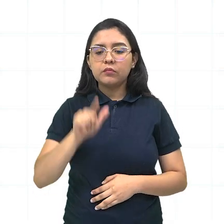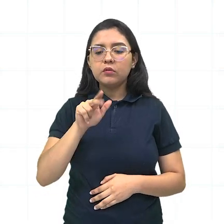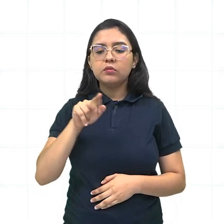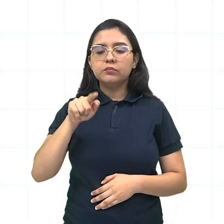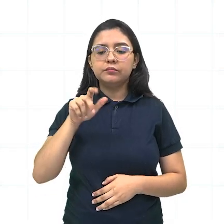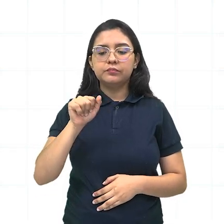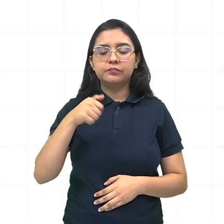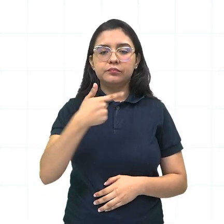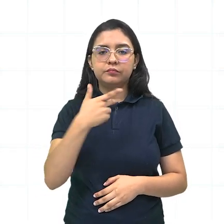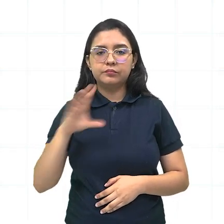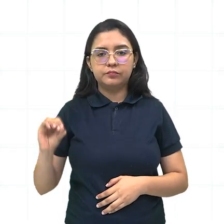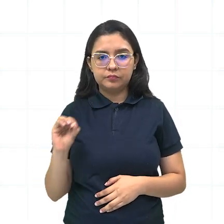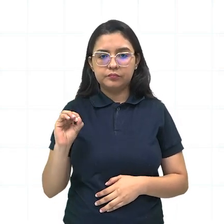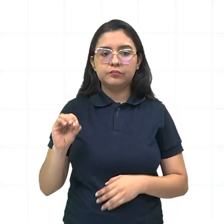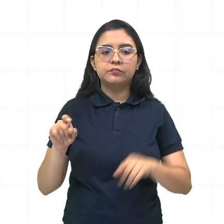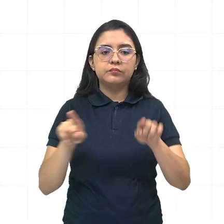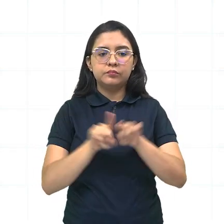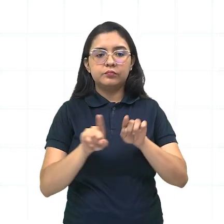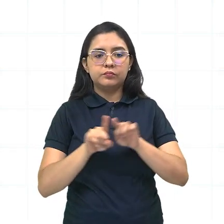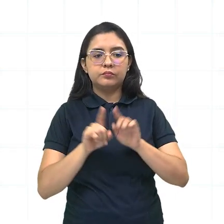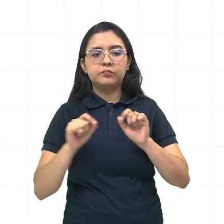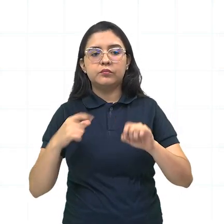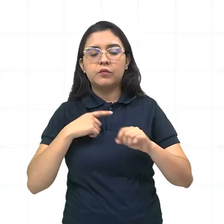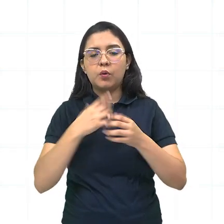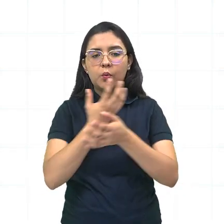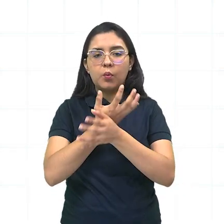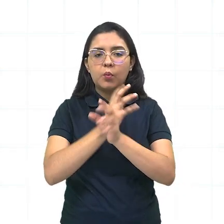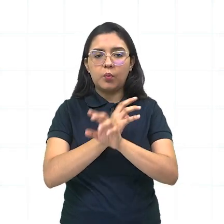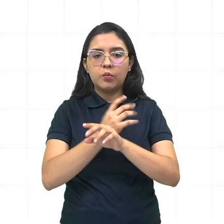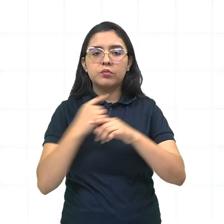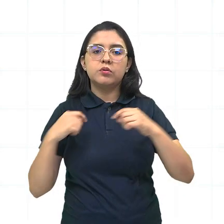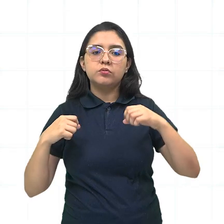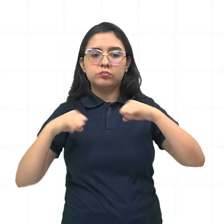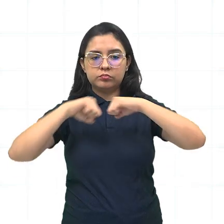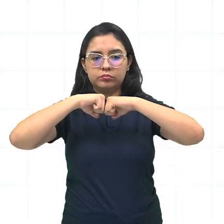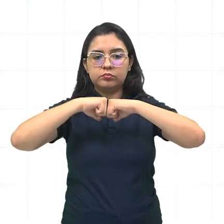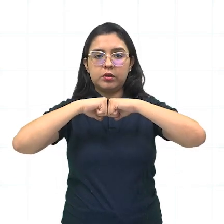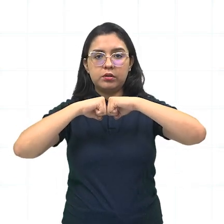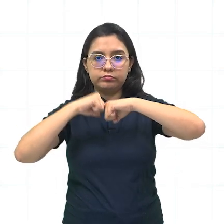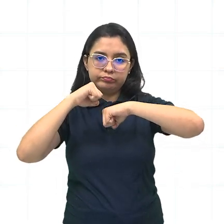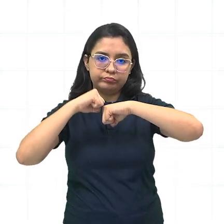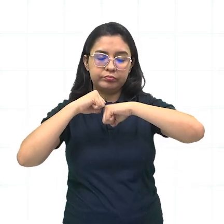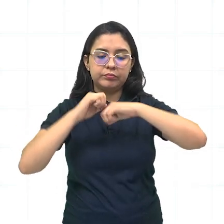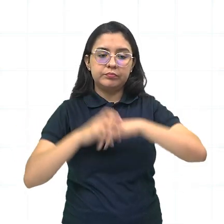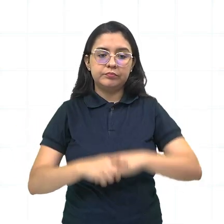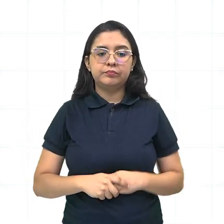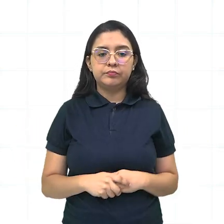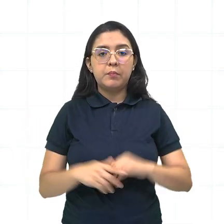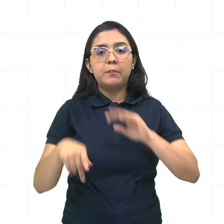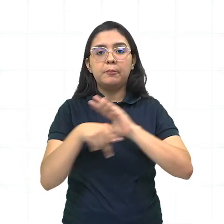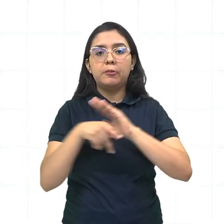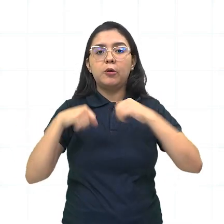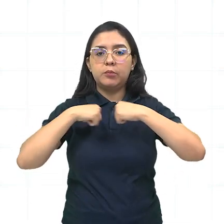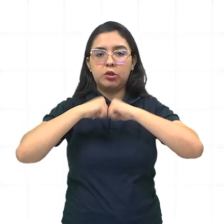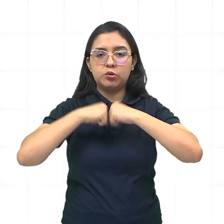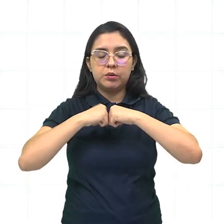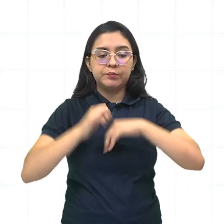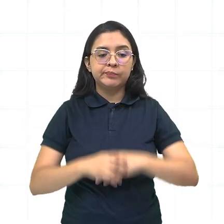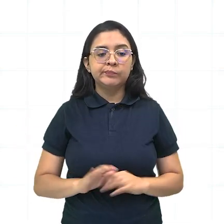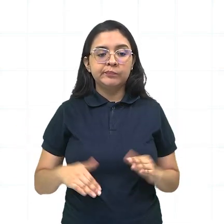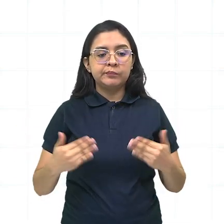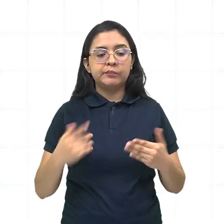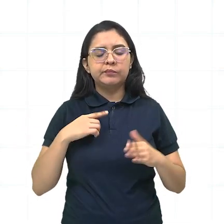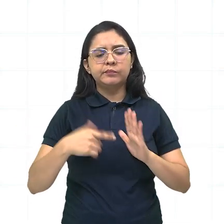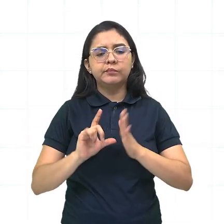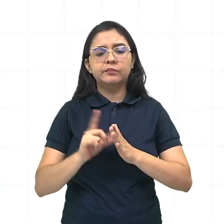Luxação é o deslocamento de um osso de sua posição normal na articulação. Então, antes da